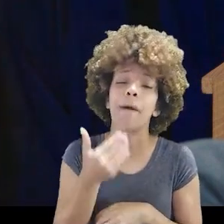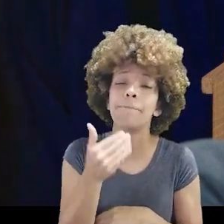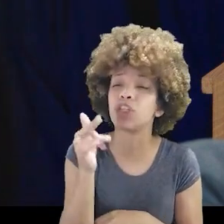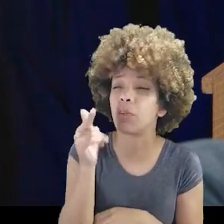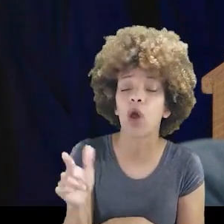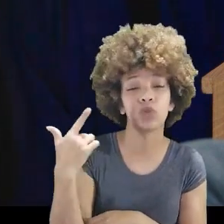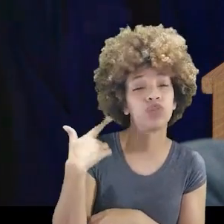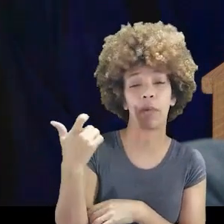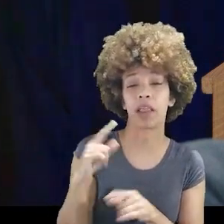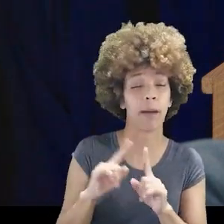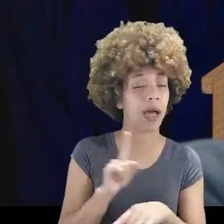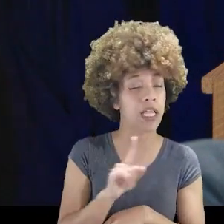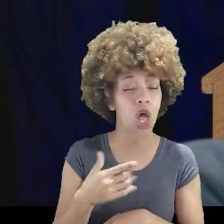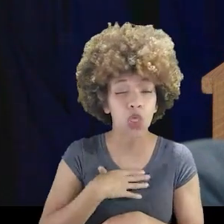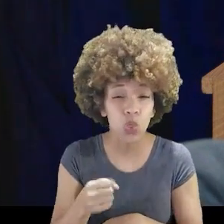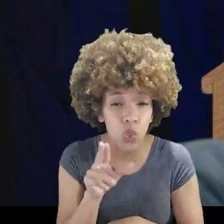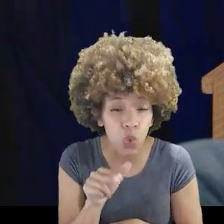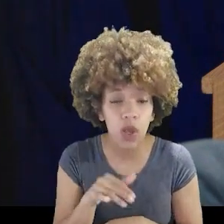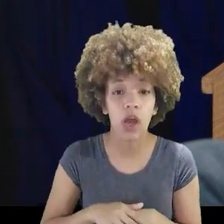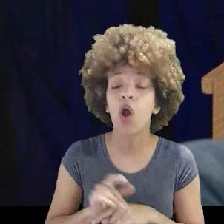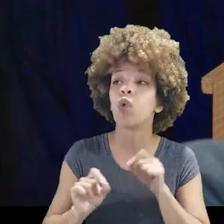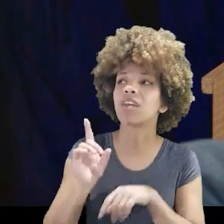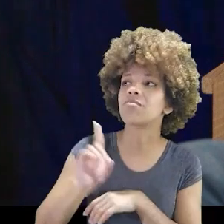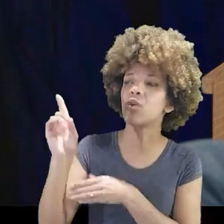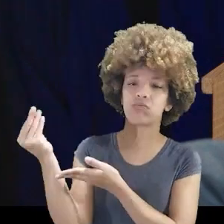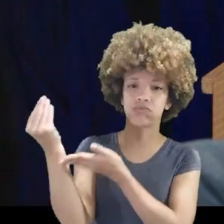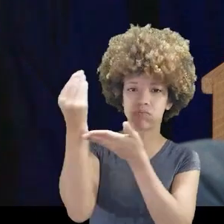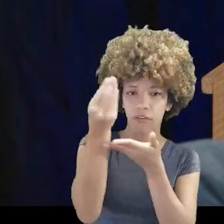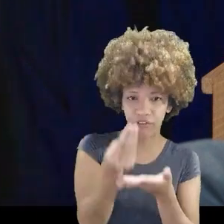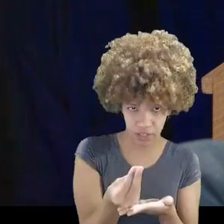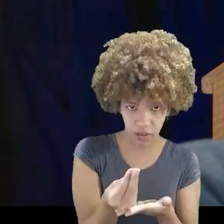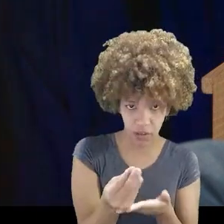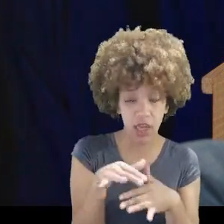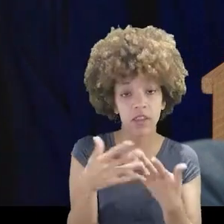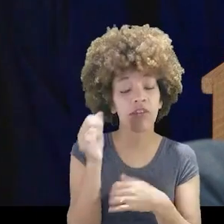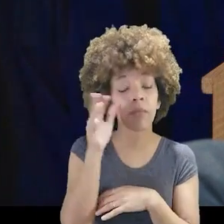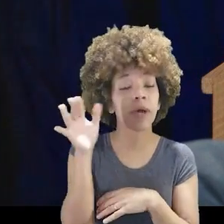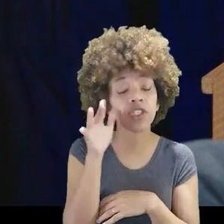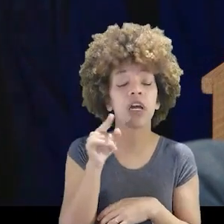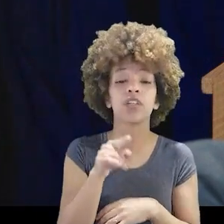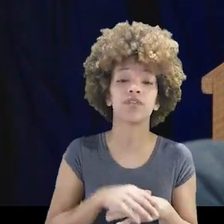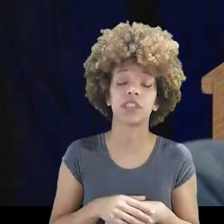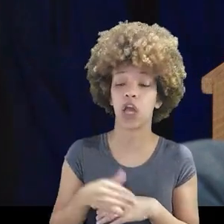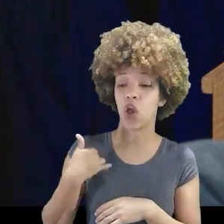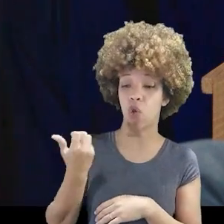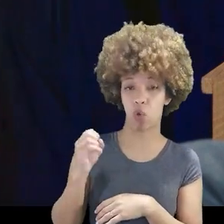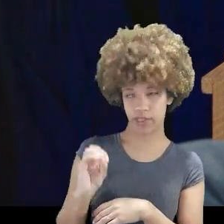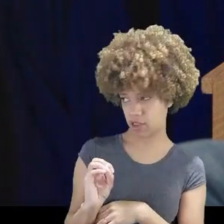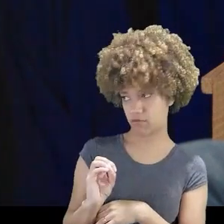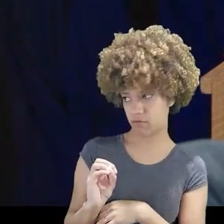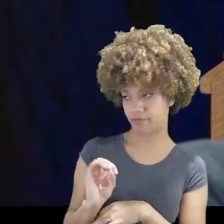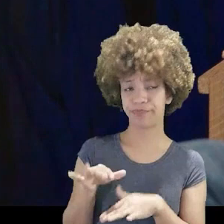matar mas não se mata o quê que Deus te deu para terminar aqui na vida bom então vamos imaginar que você passa dos 80